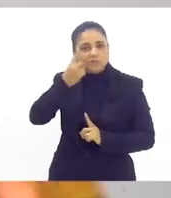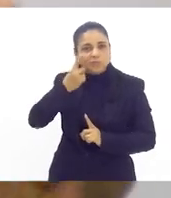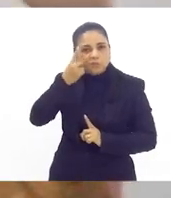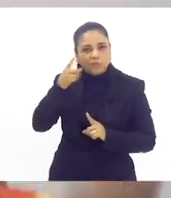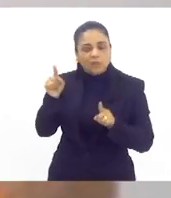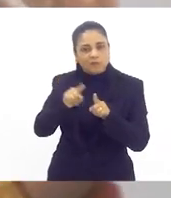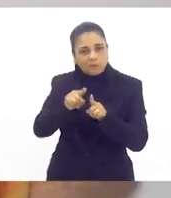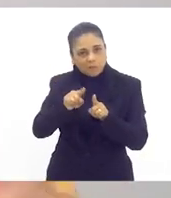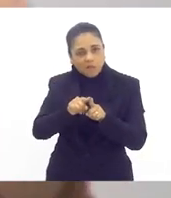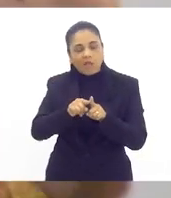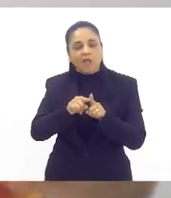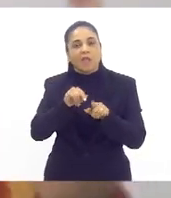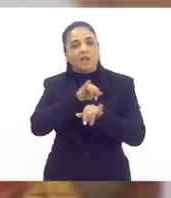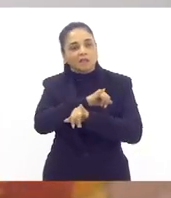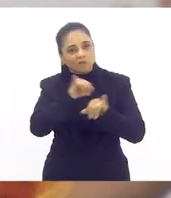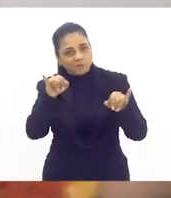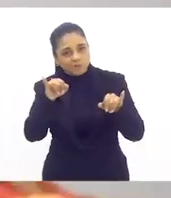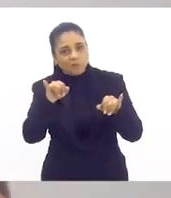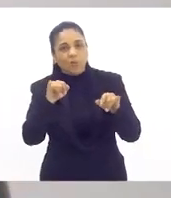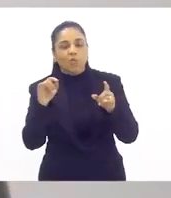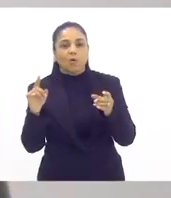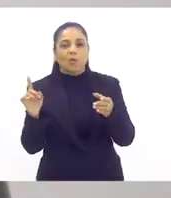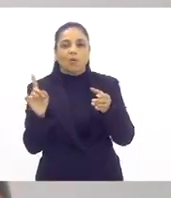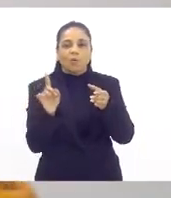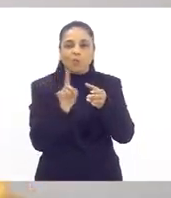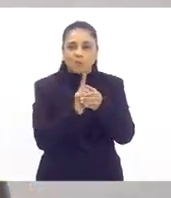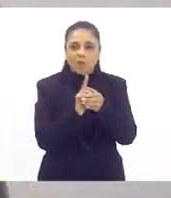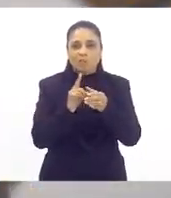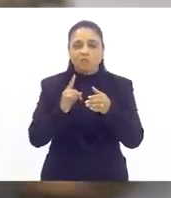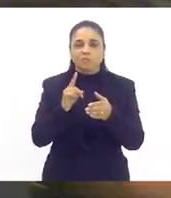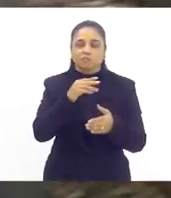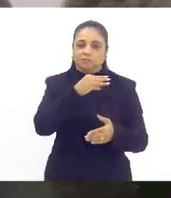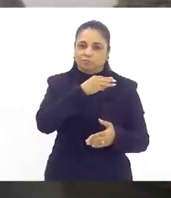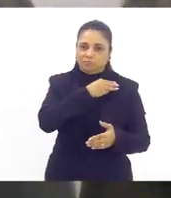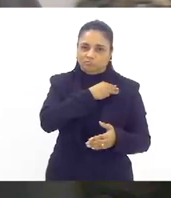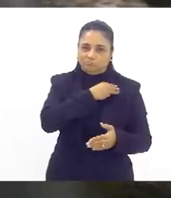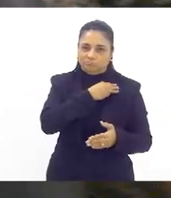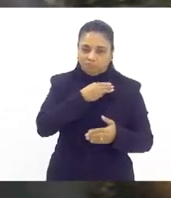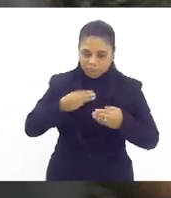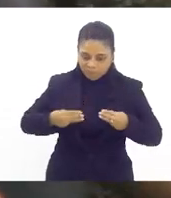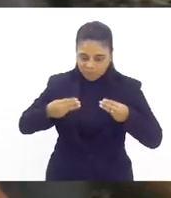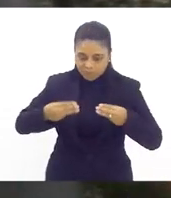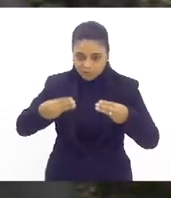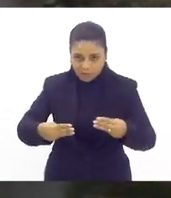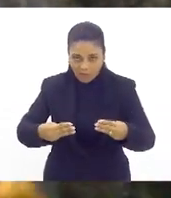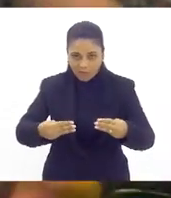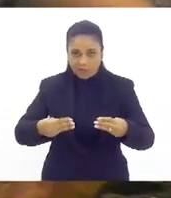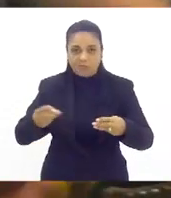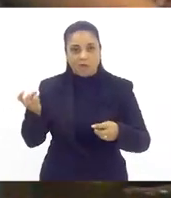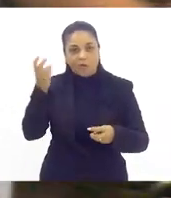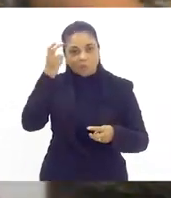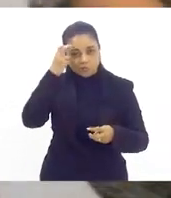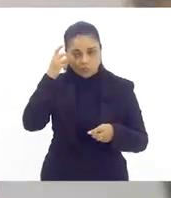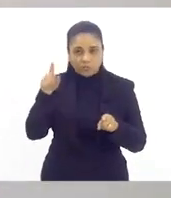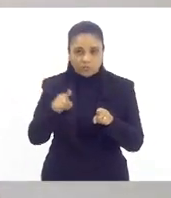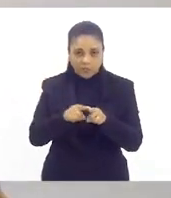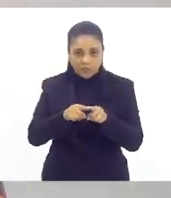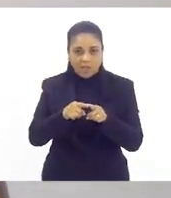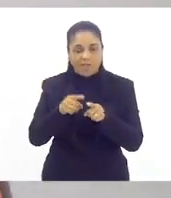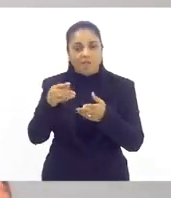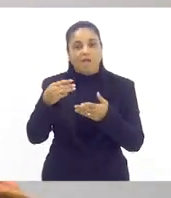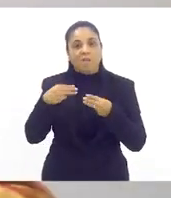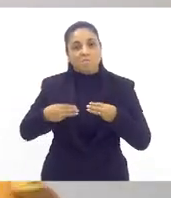aqui assim também como o membro do ministério da cultura que aqui representa a nossa querida ilustre ministra